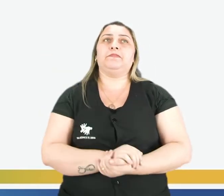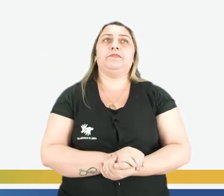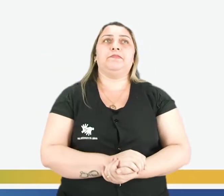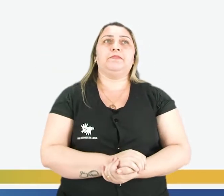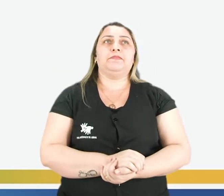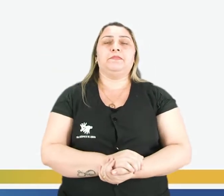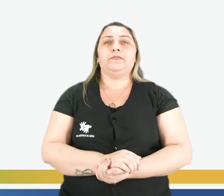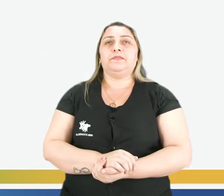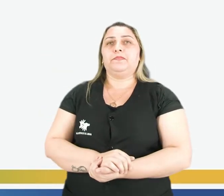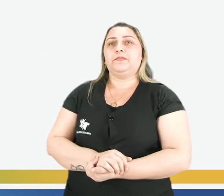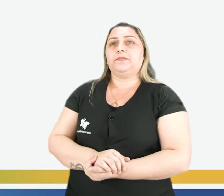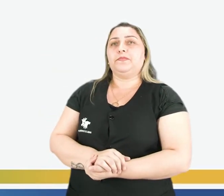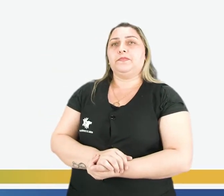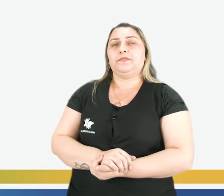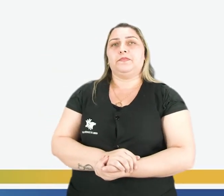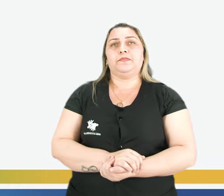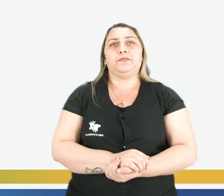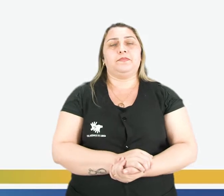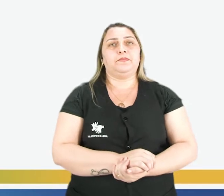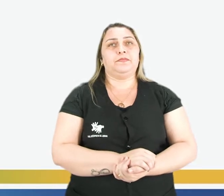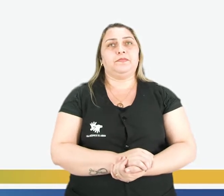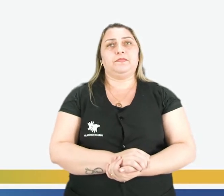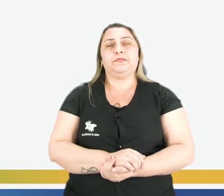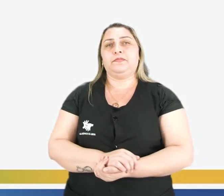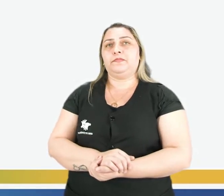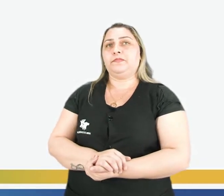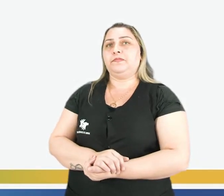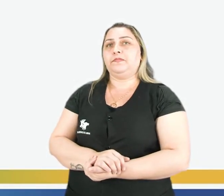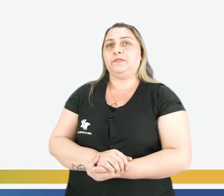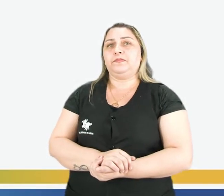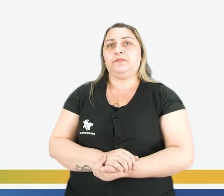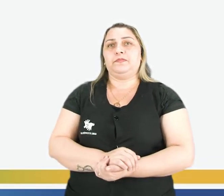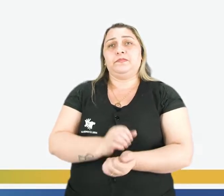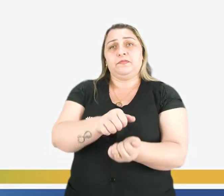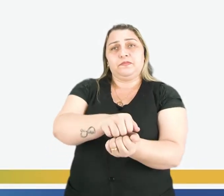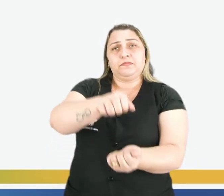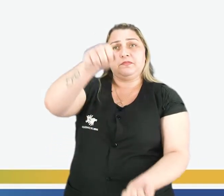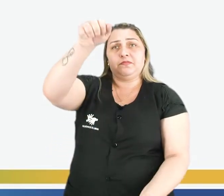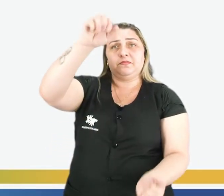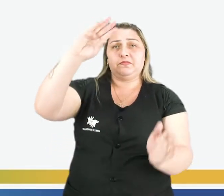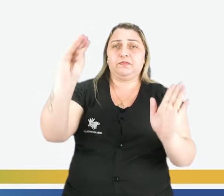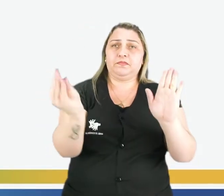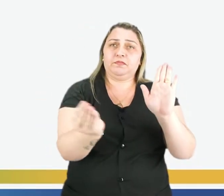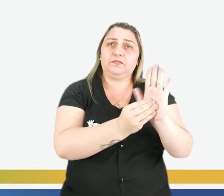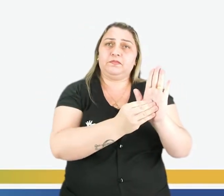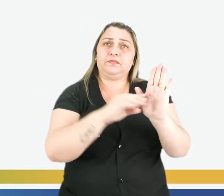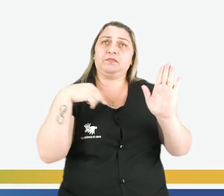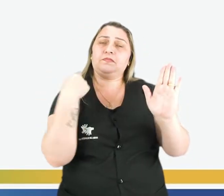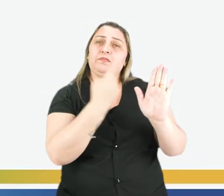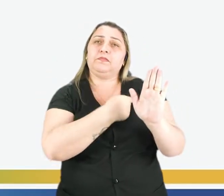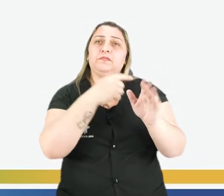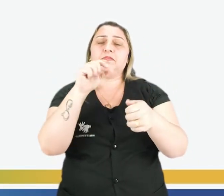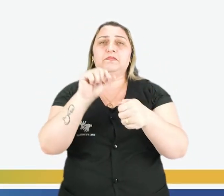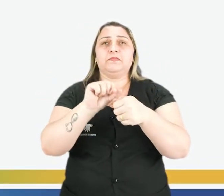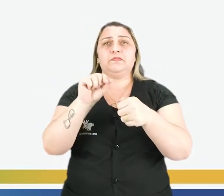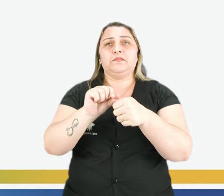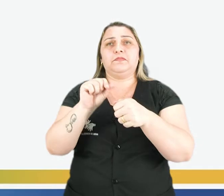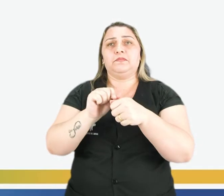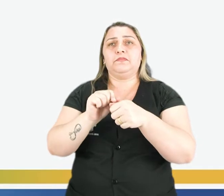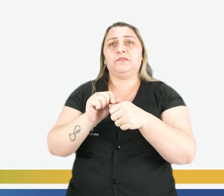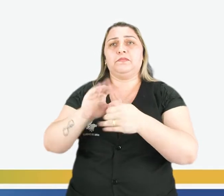Olha aqui, neste quadro, eu coloquei aqui para nós fazermos um